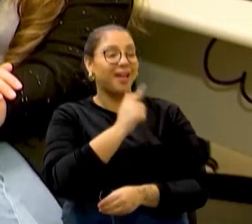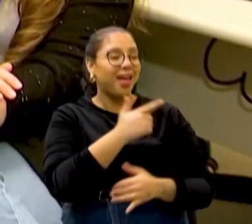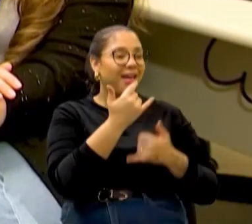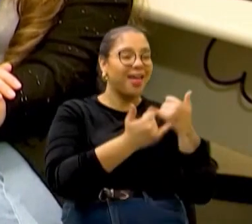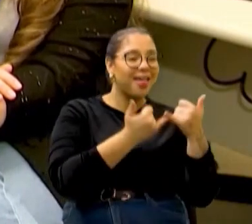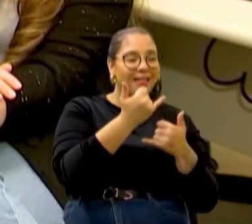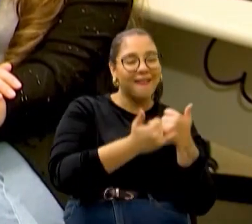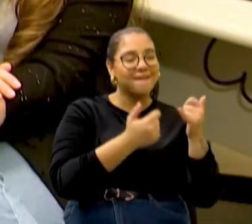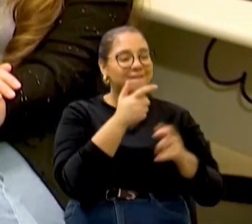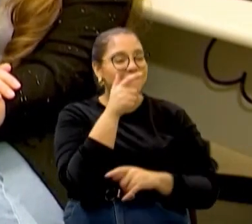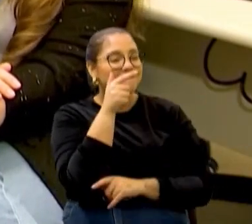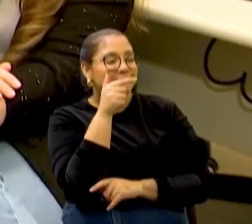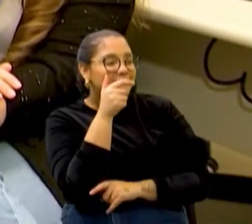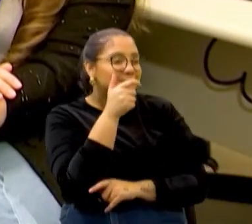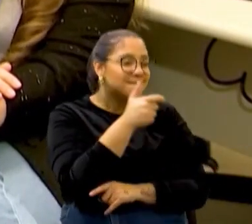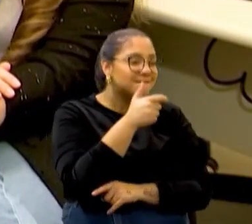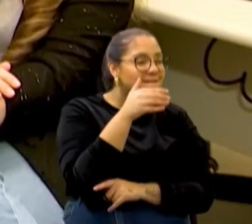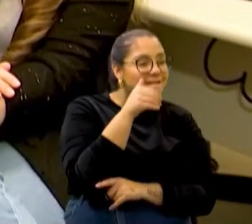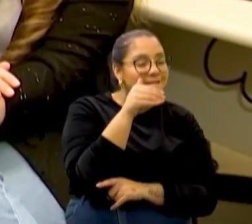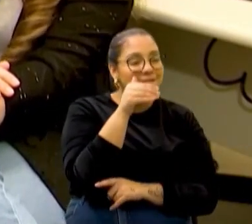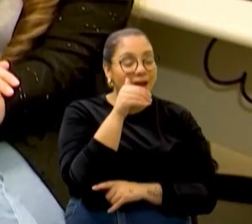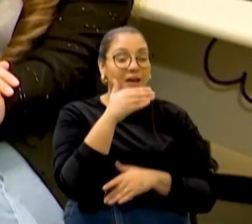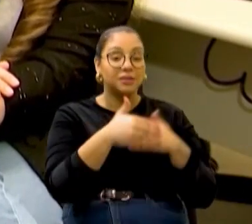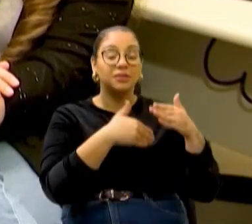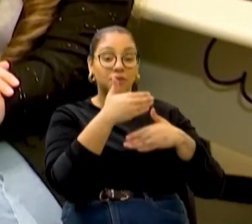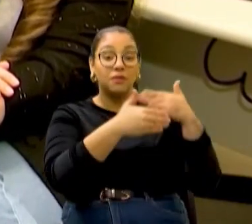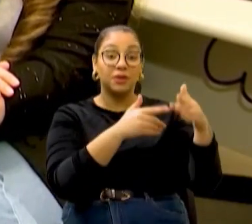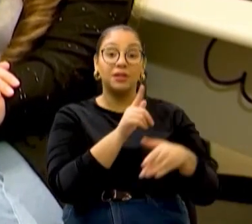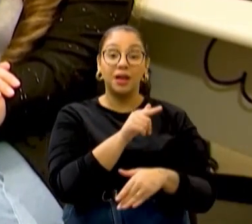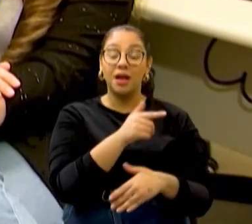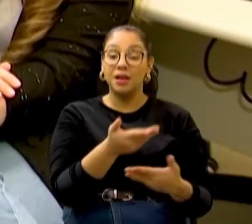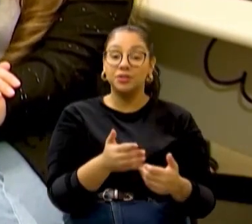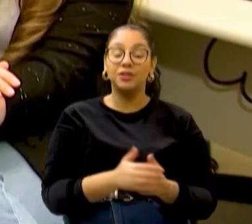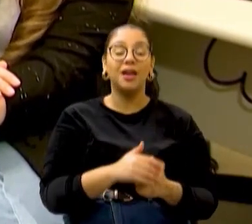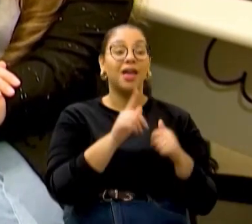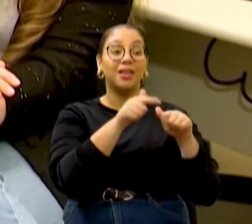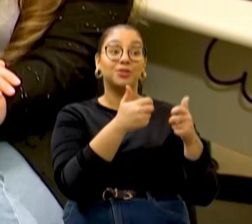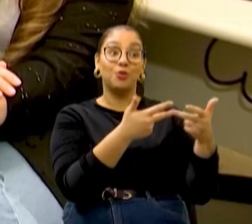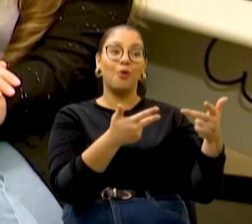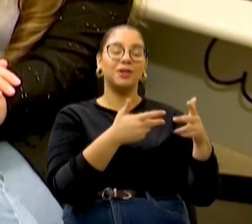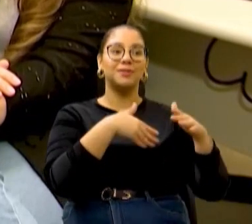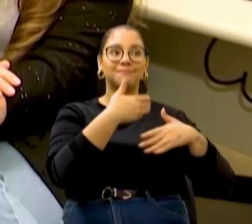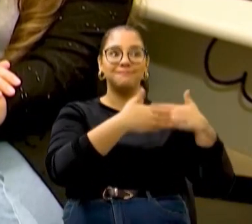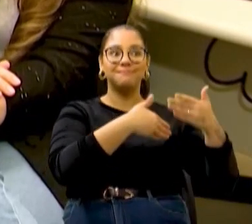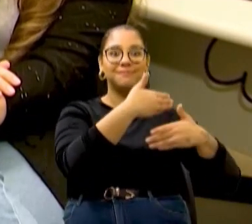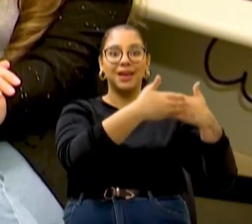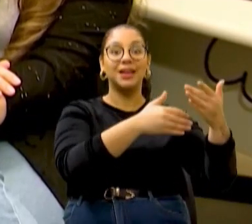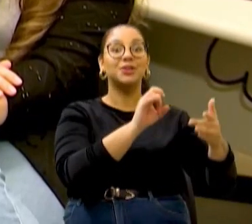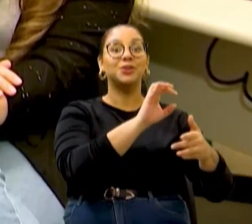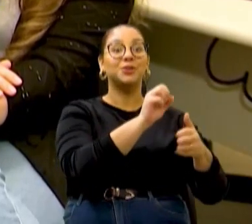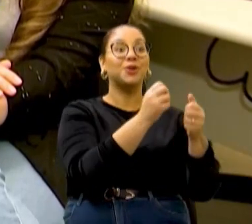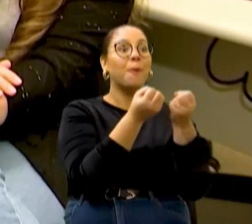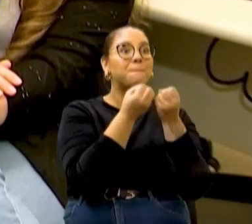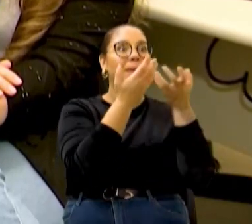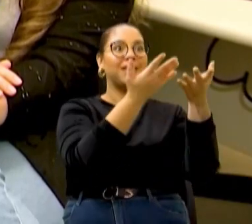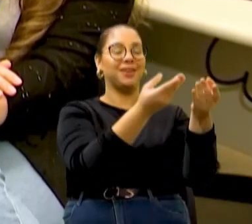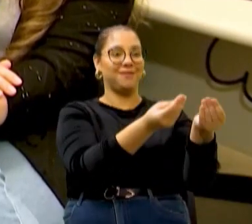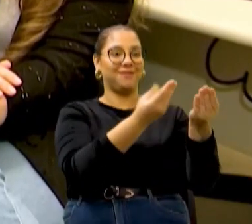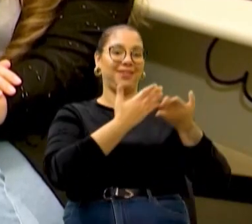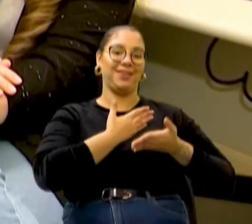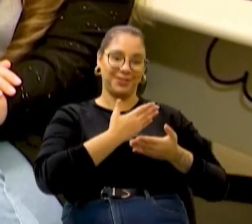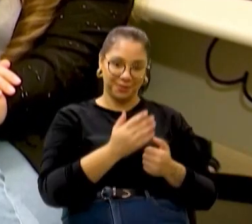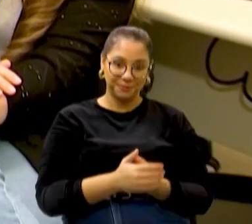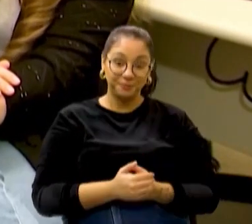conforme você vai jogando vai se interessando enfim vai desenvolvendo as coisas vão fluindo e depois